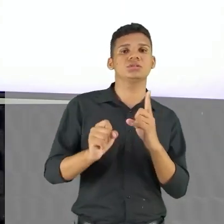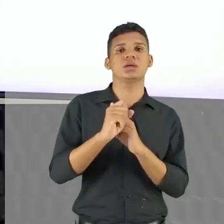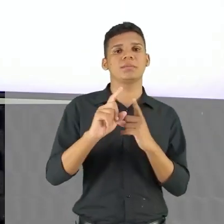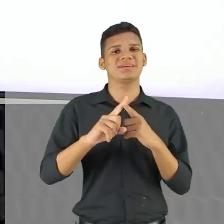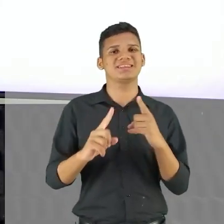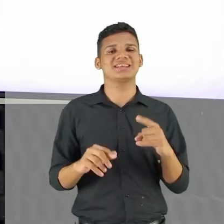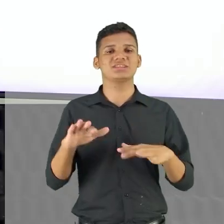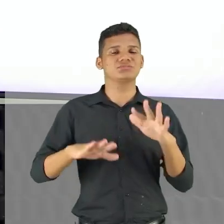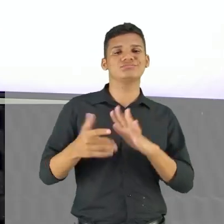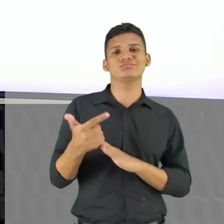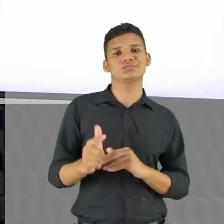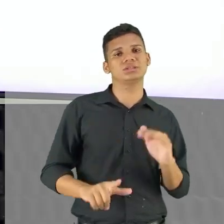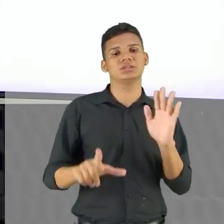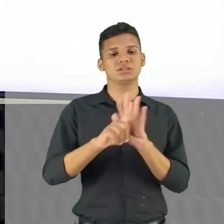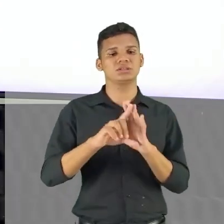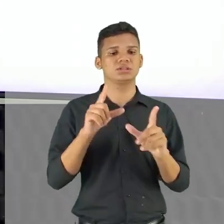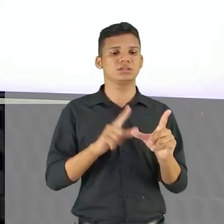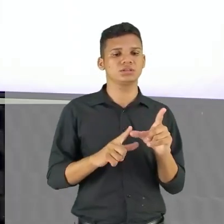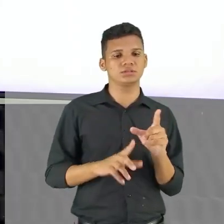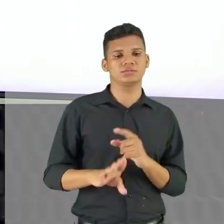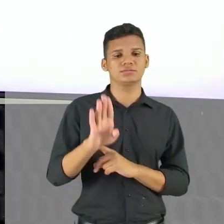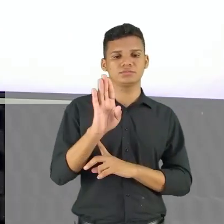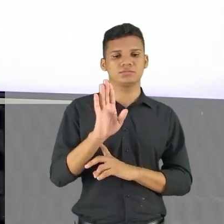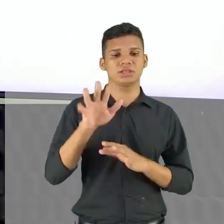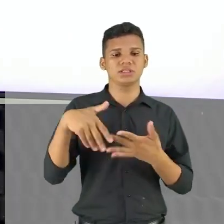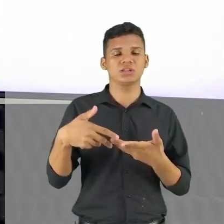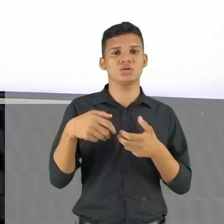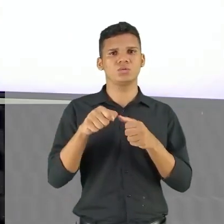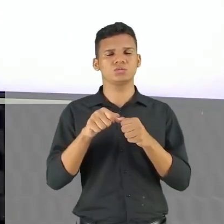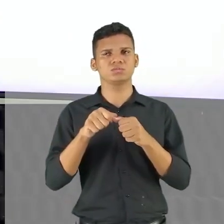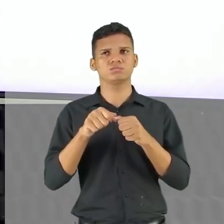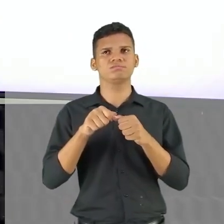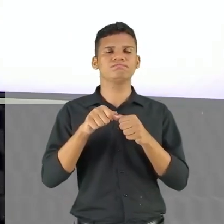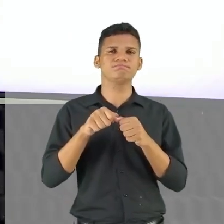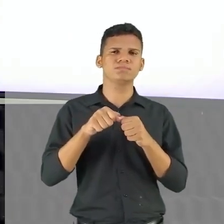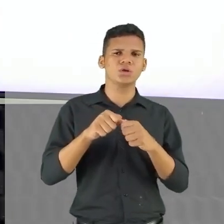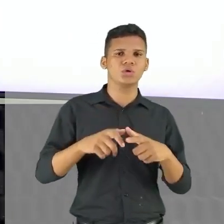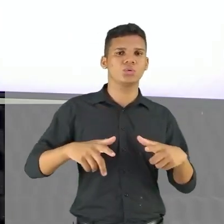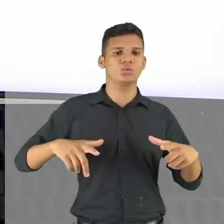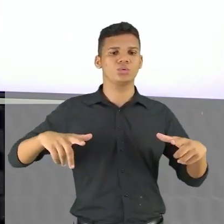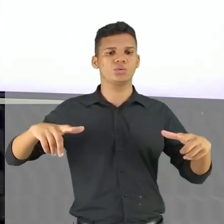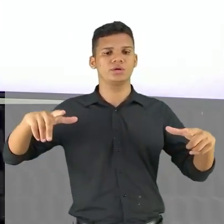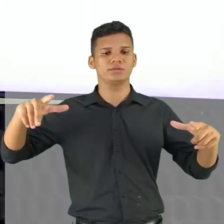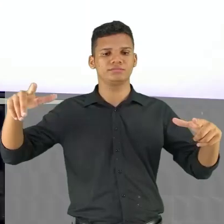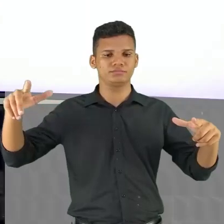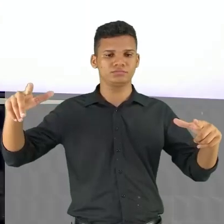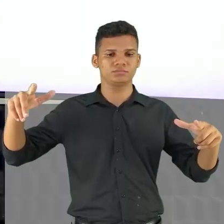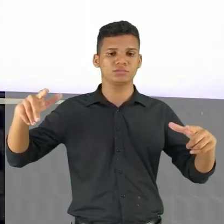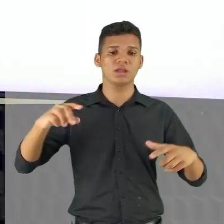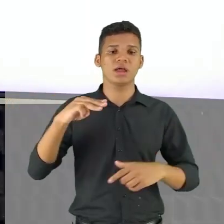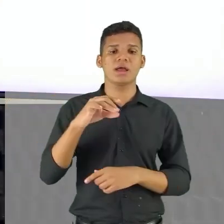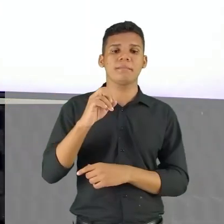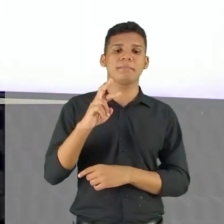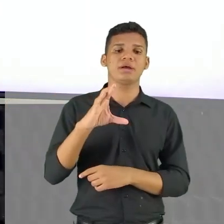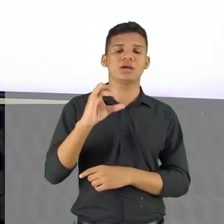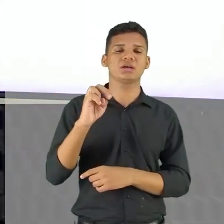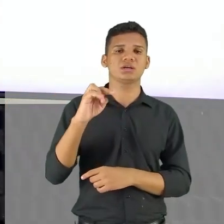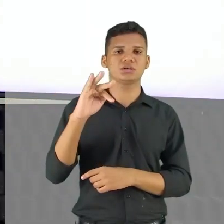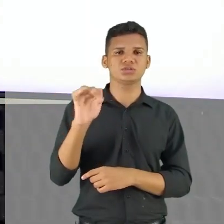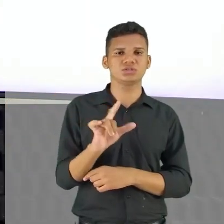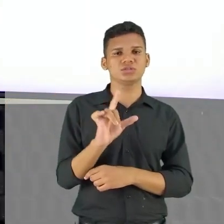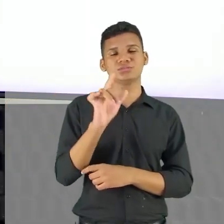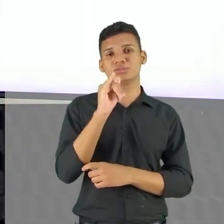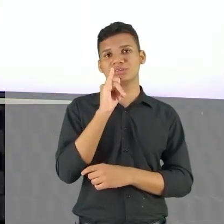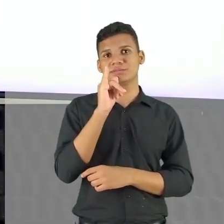lei. B. Expansão mercantil. Bem, acentuar a expansão mercantil com concentração de